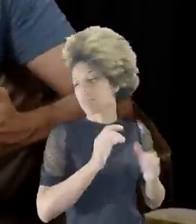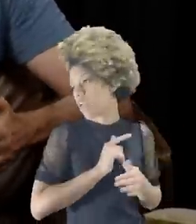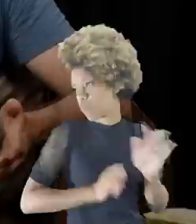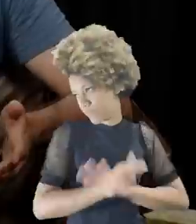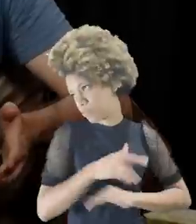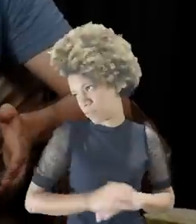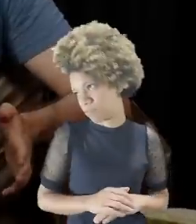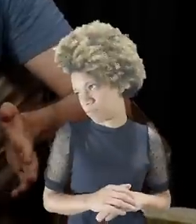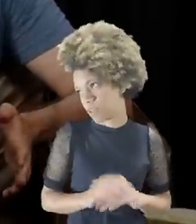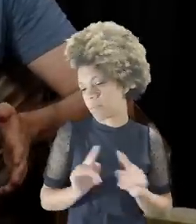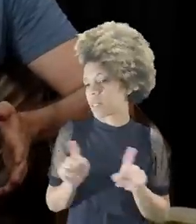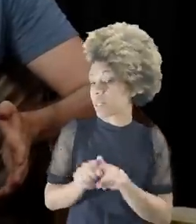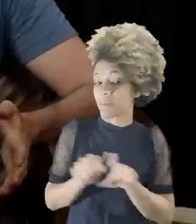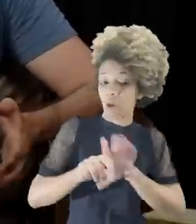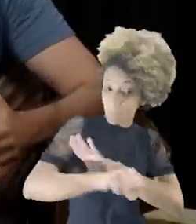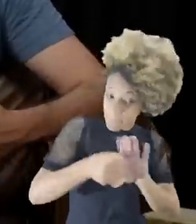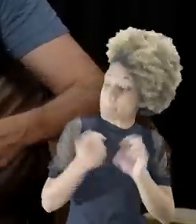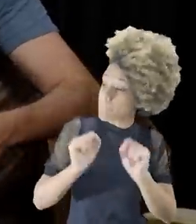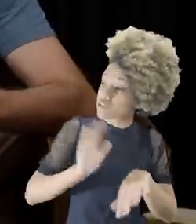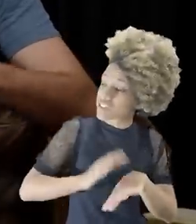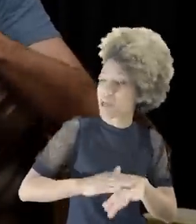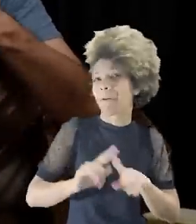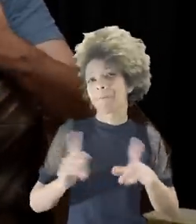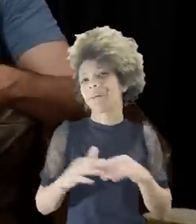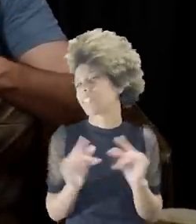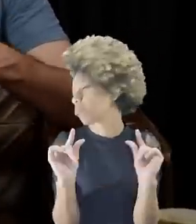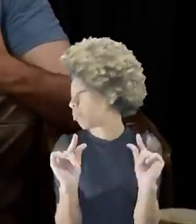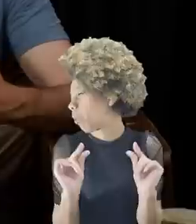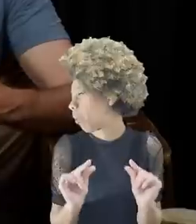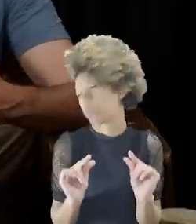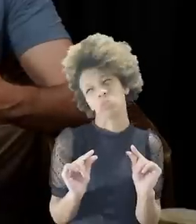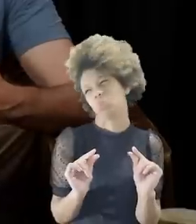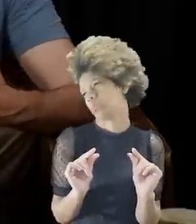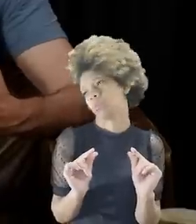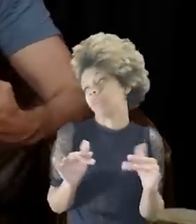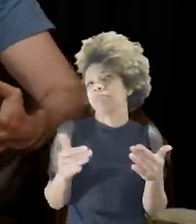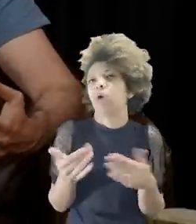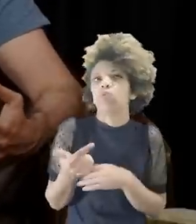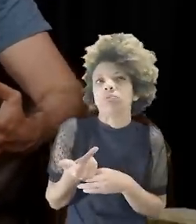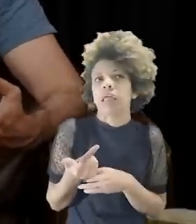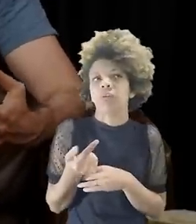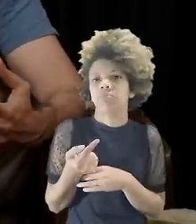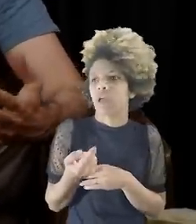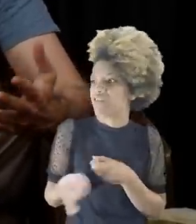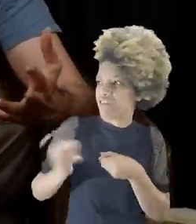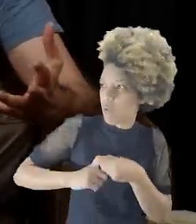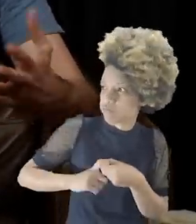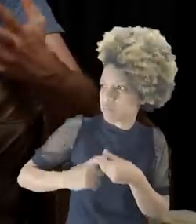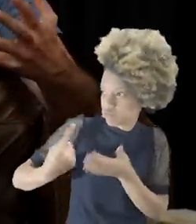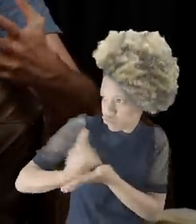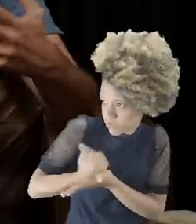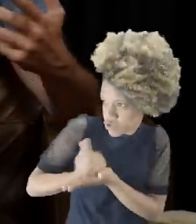ressarcimento ou através do internet também pode ser feito mas ainda é muito pouco então você não tem esse retorno